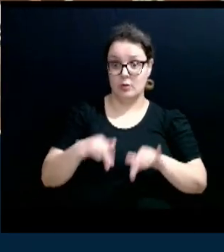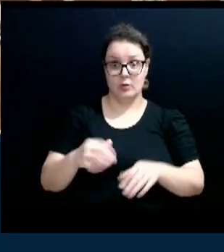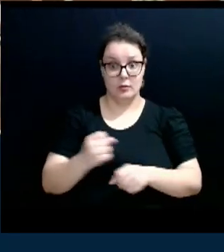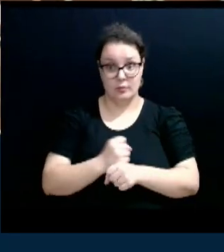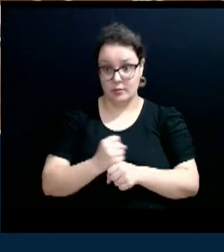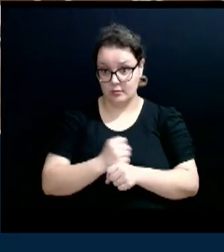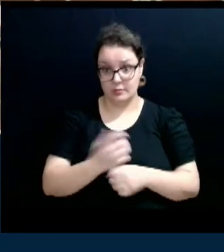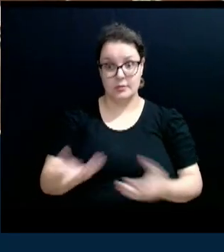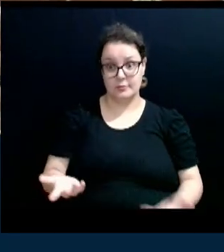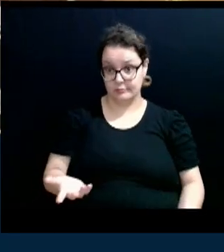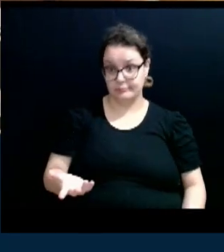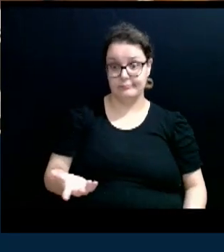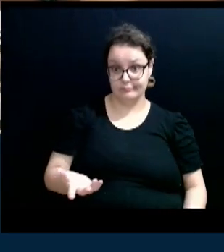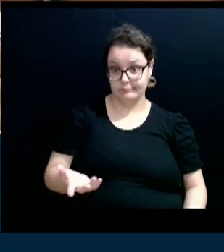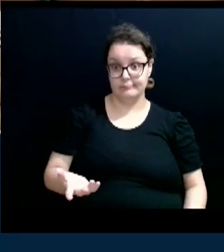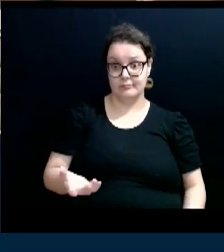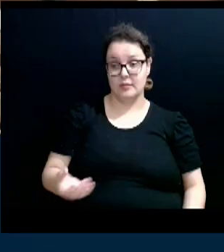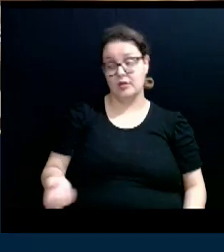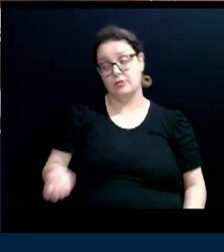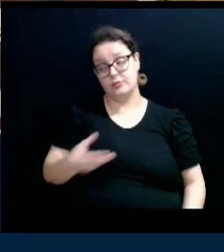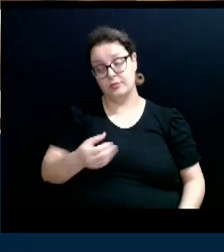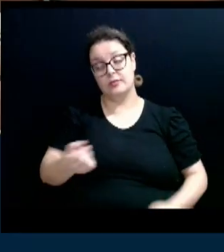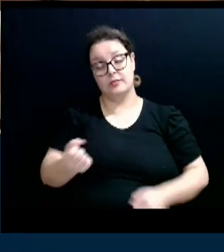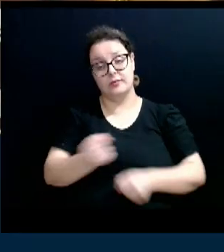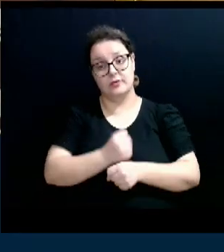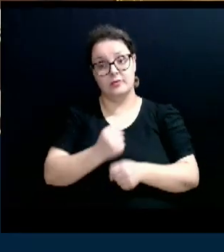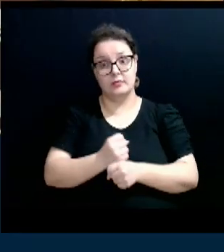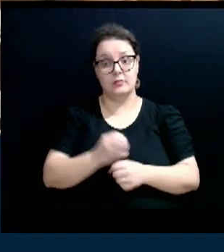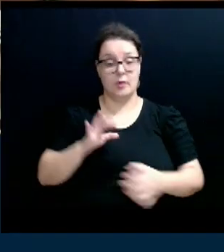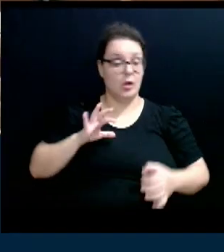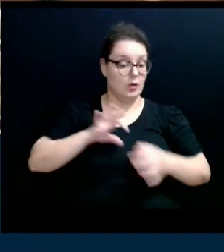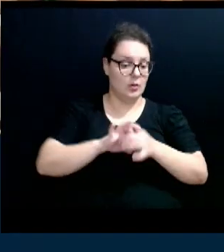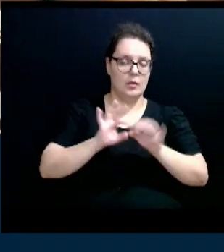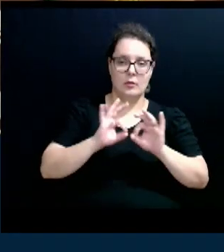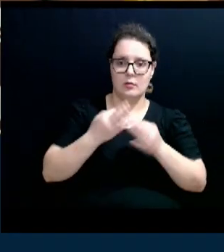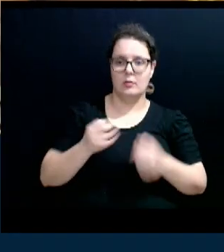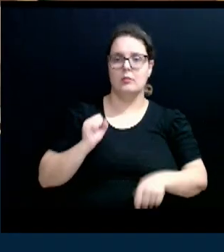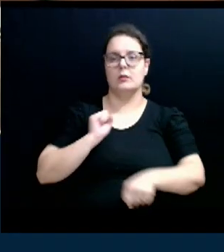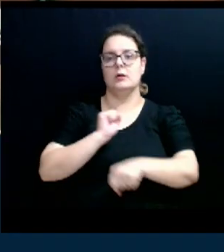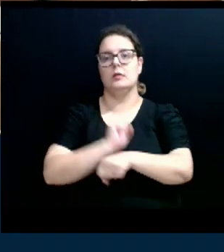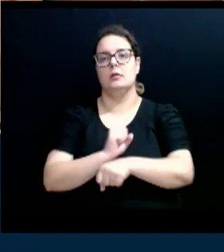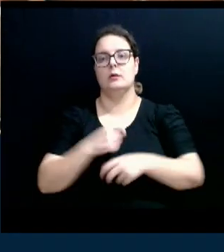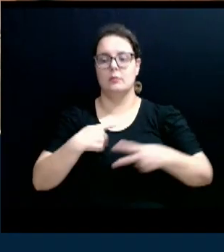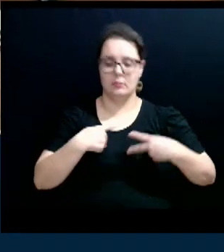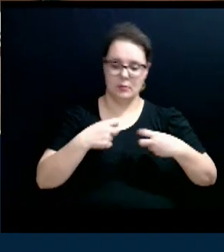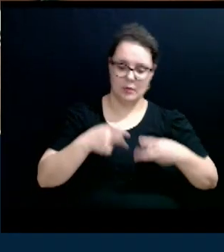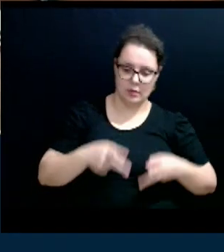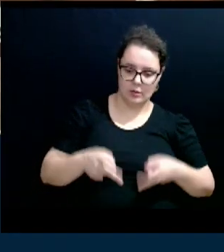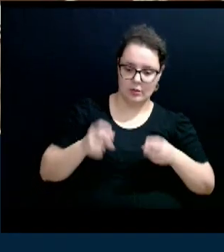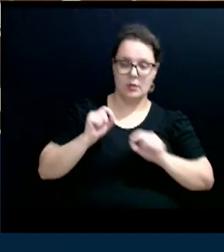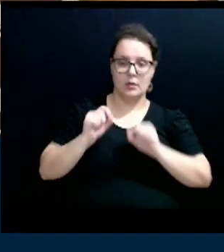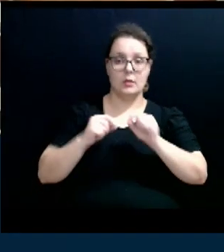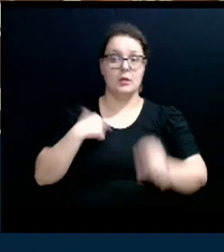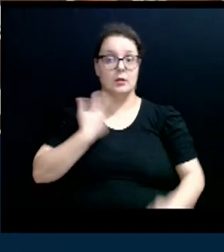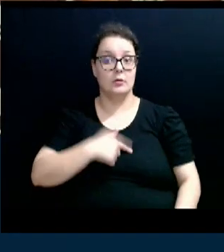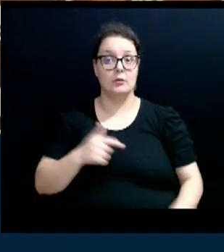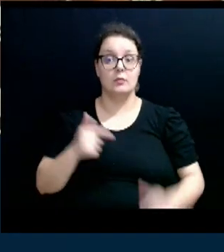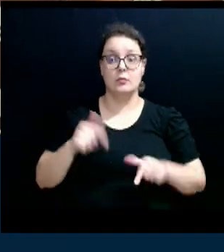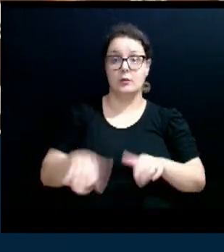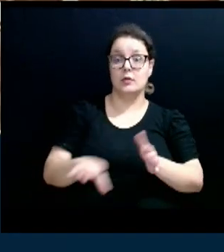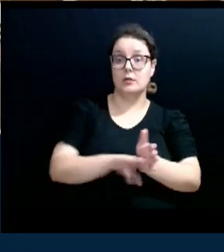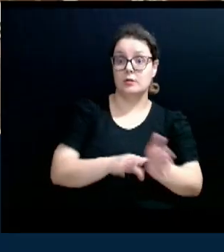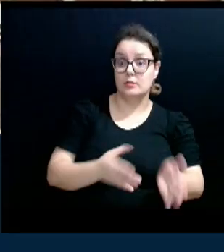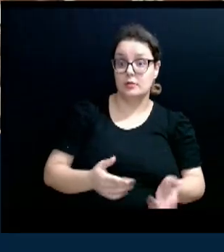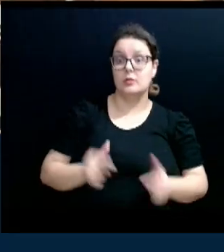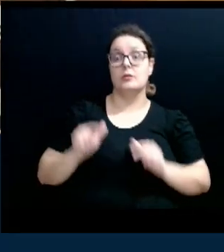E é um momento de reconexão com a família, é um momento que a gente para se olhar, para olhar quem somos, de onde viemos e para onde